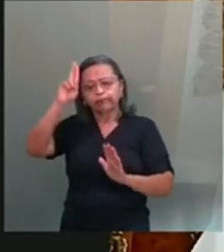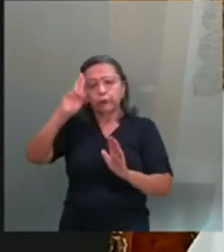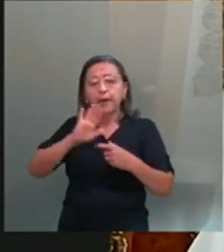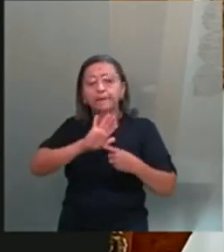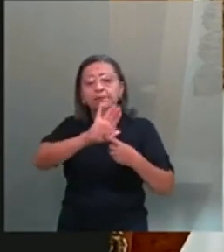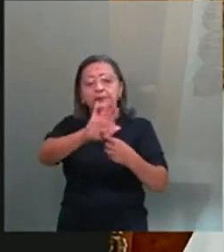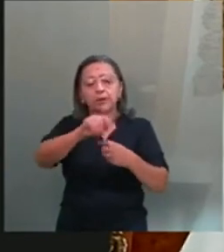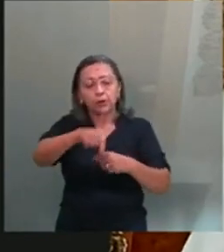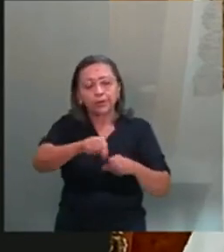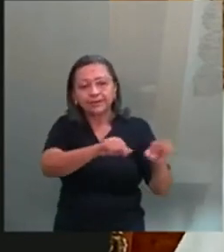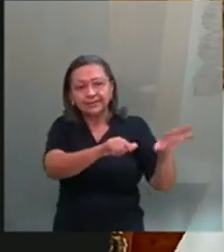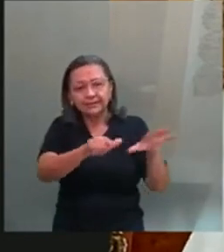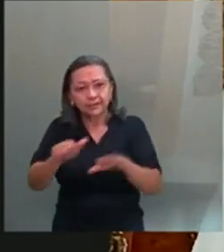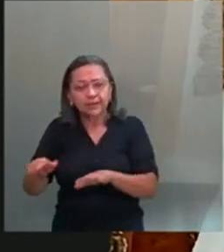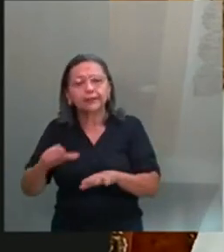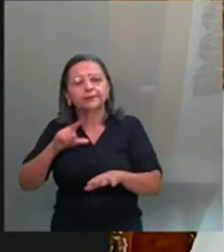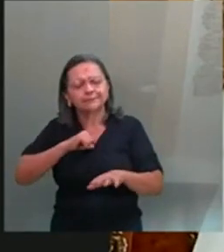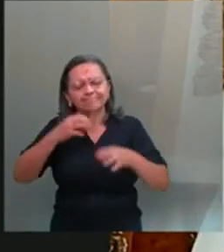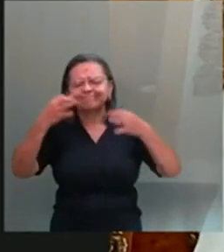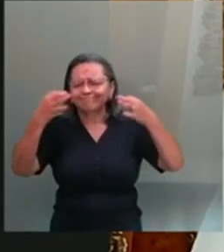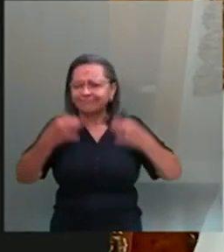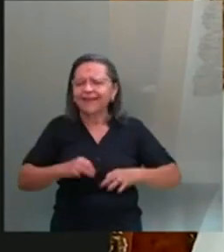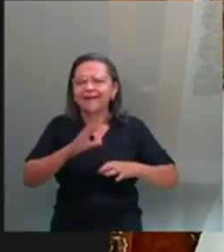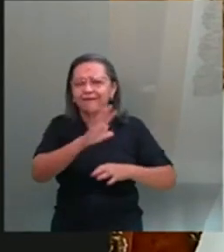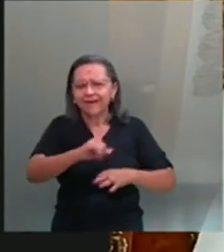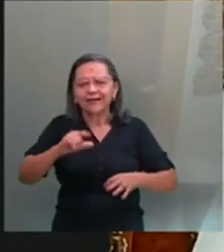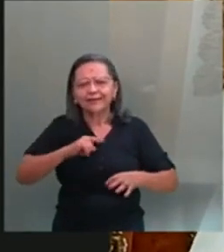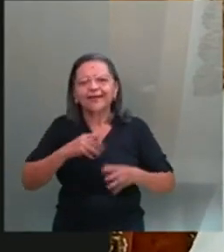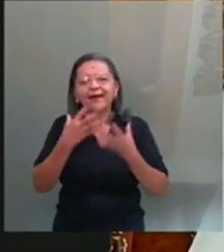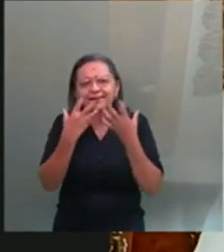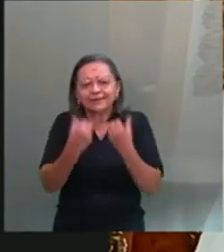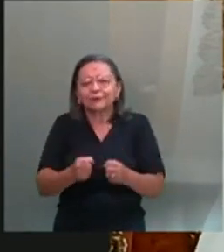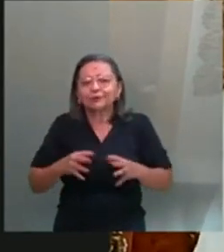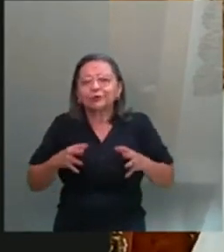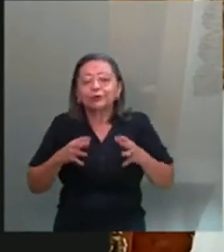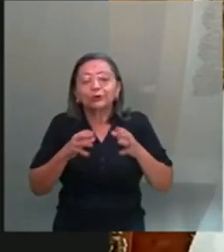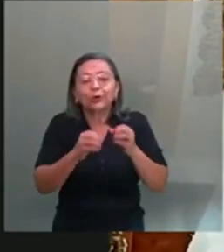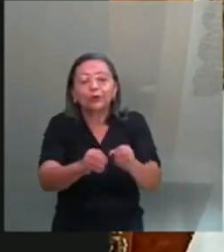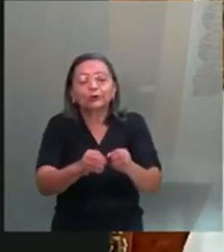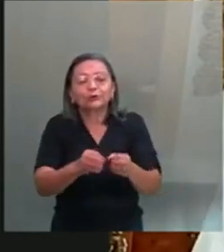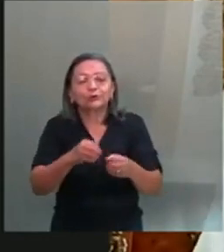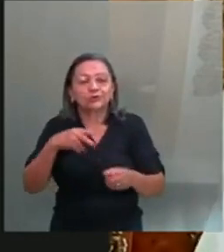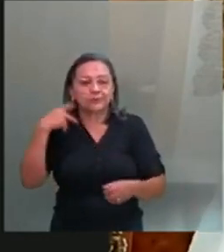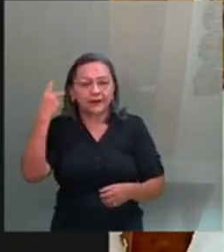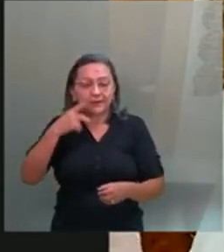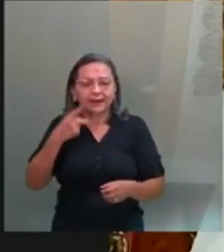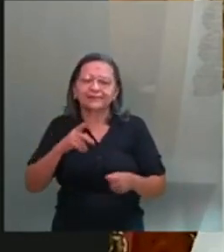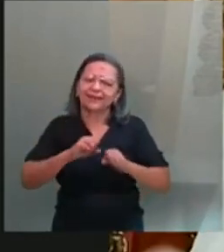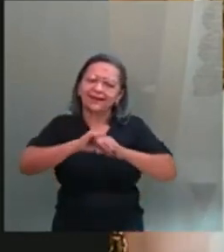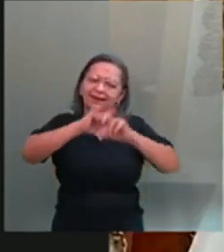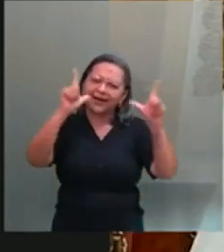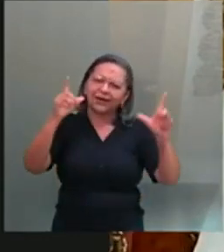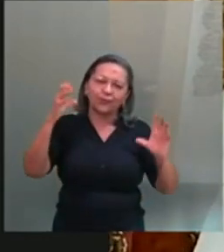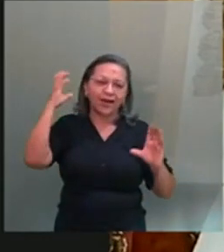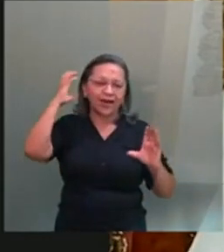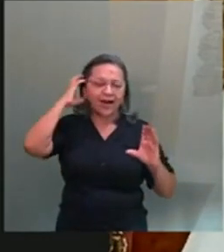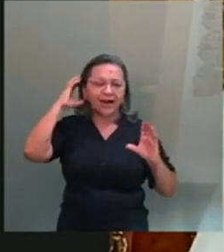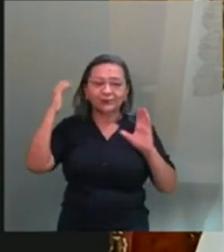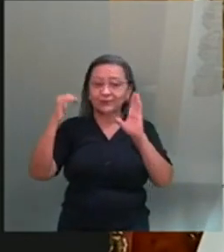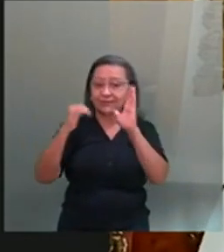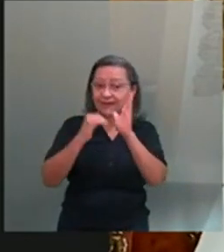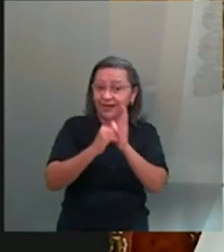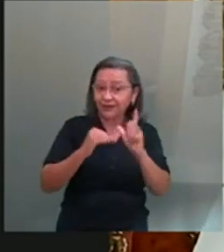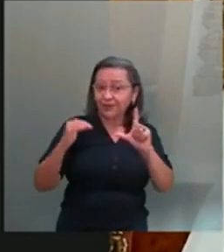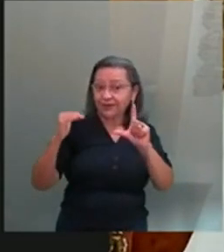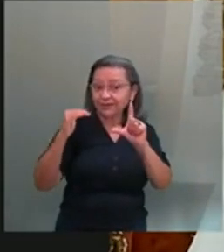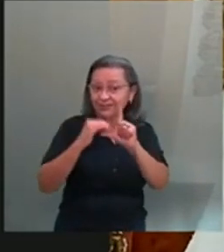esta semana e que tenho certeza que vai ter a adesão de todos os nossos pares. E, obviamente, a Rádio Senado, a